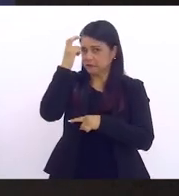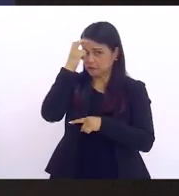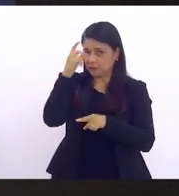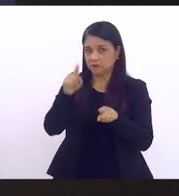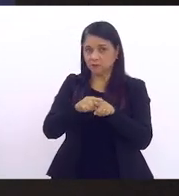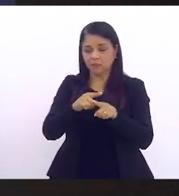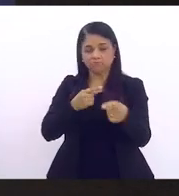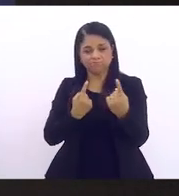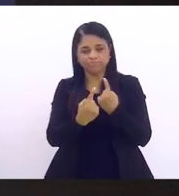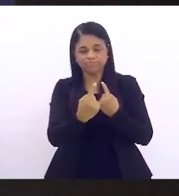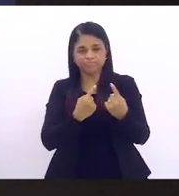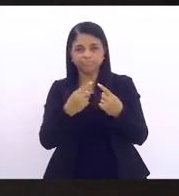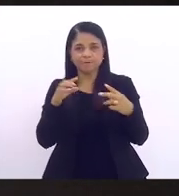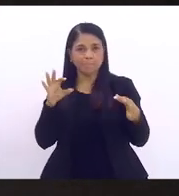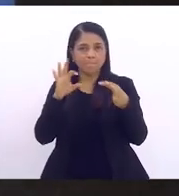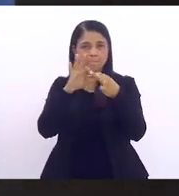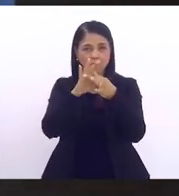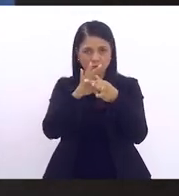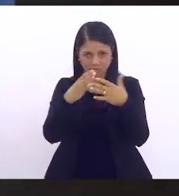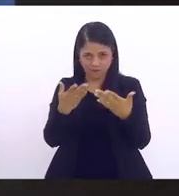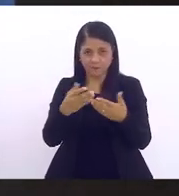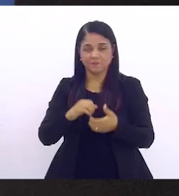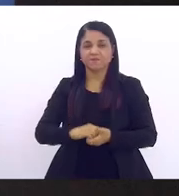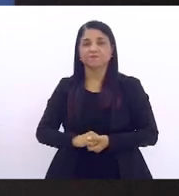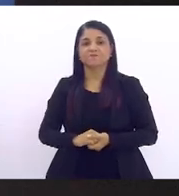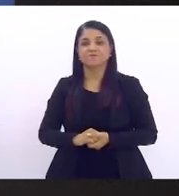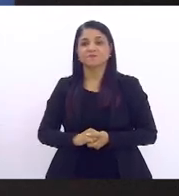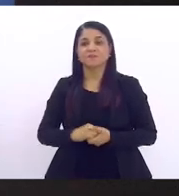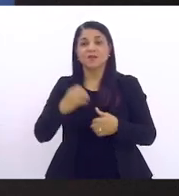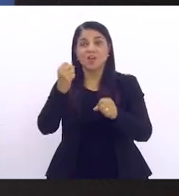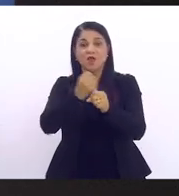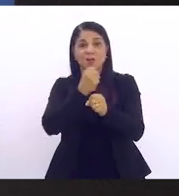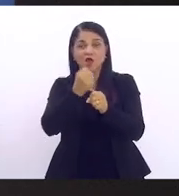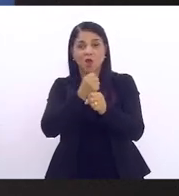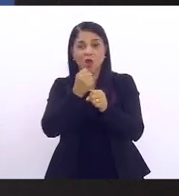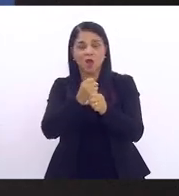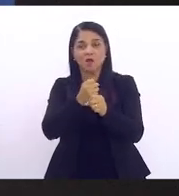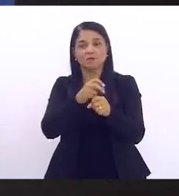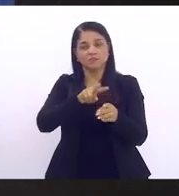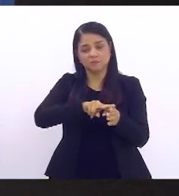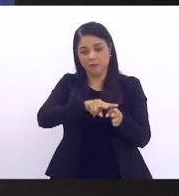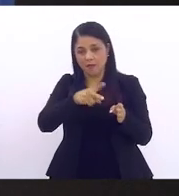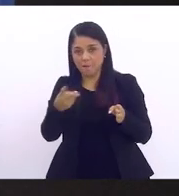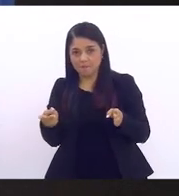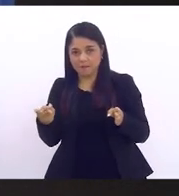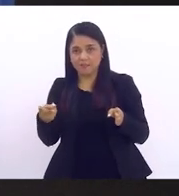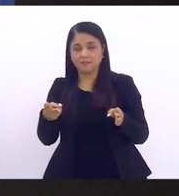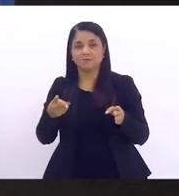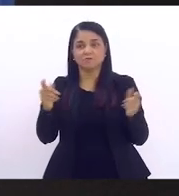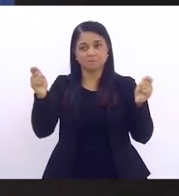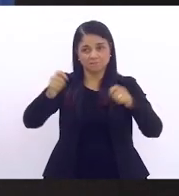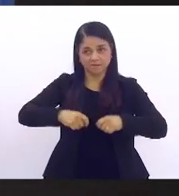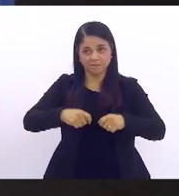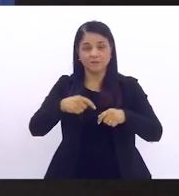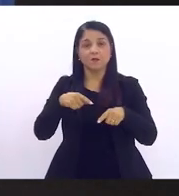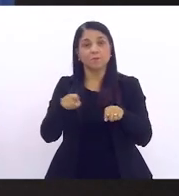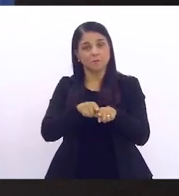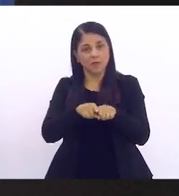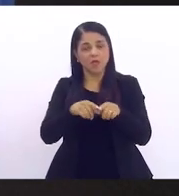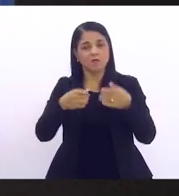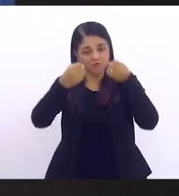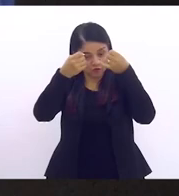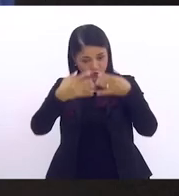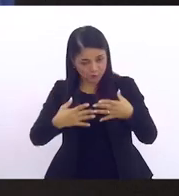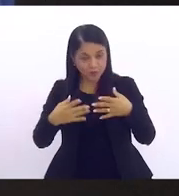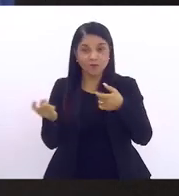conectadas tá aí as obras aqui de ampliação de capacidade aqui é o outro motivo também que eu já me coloco à disposição